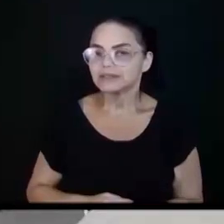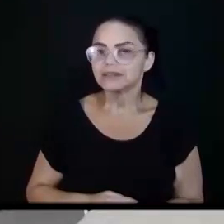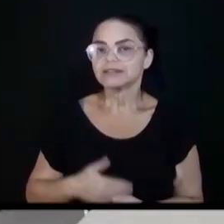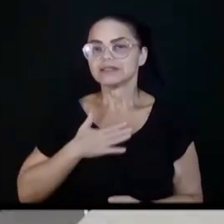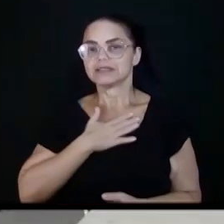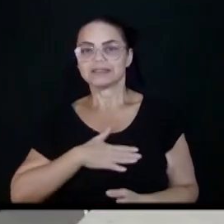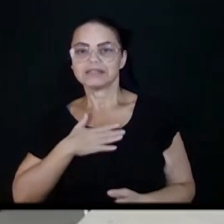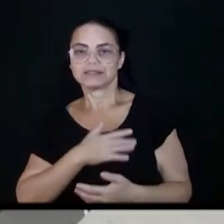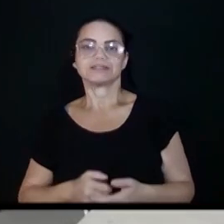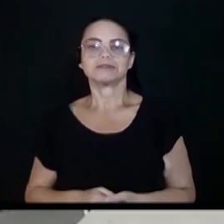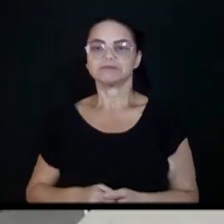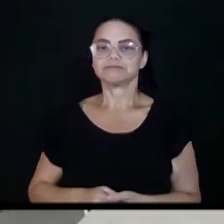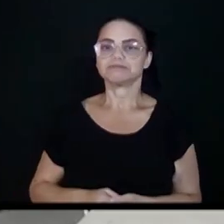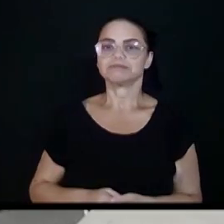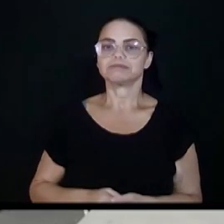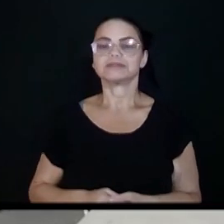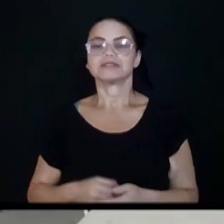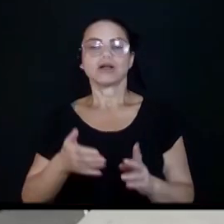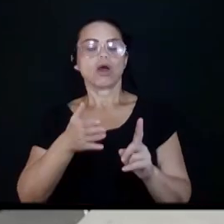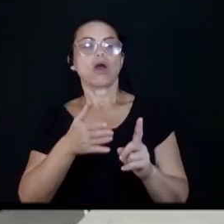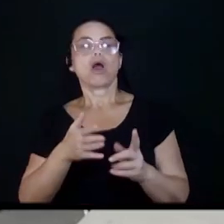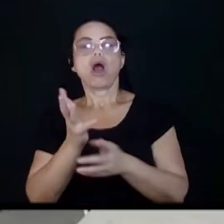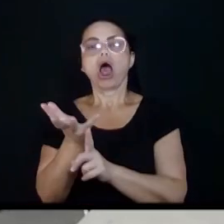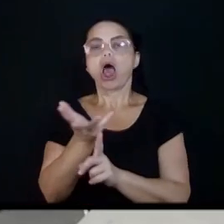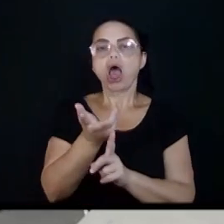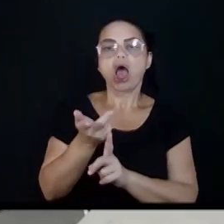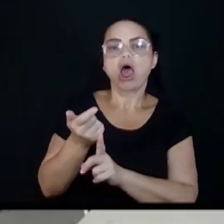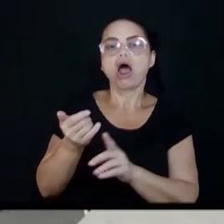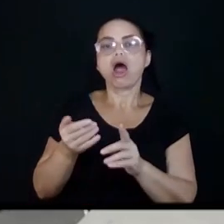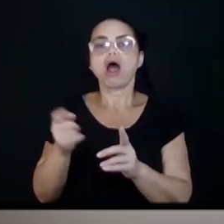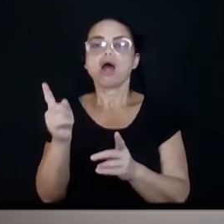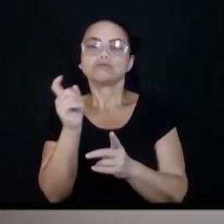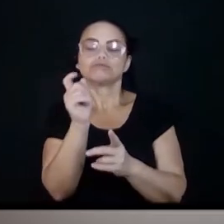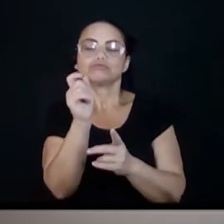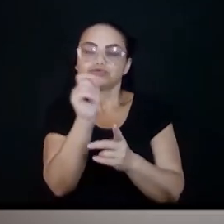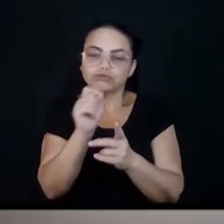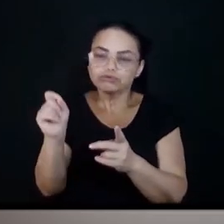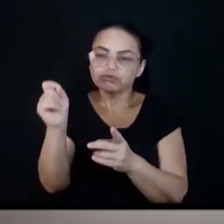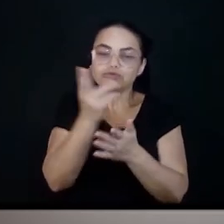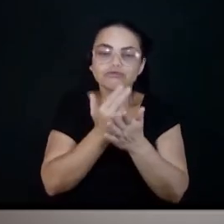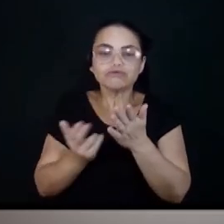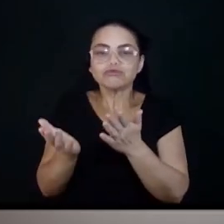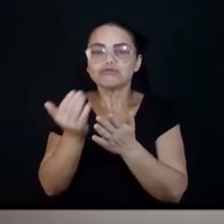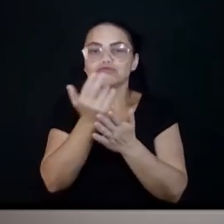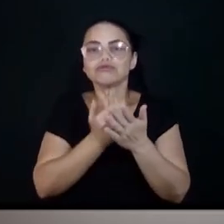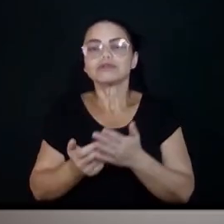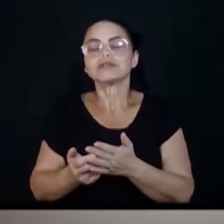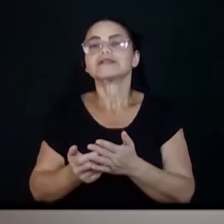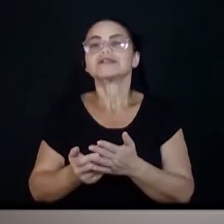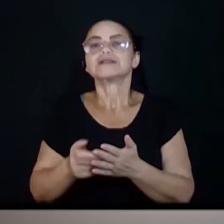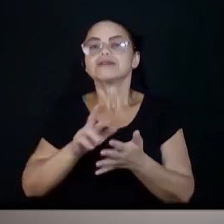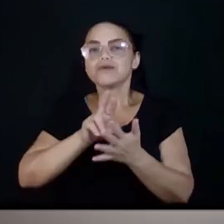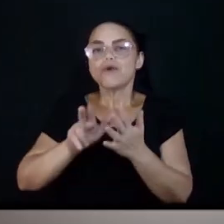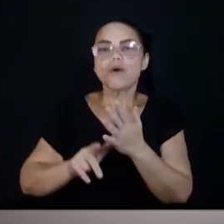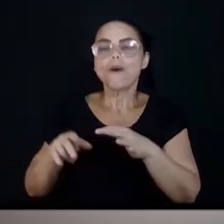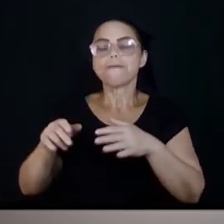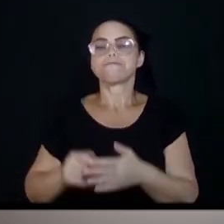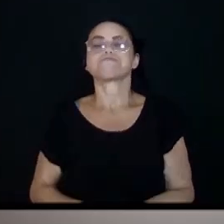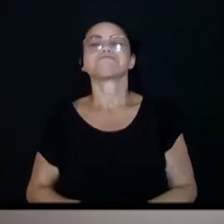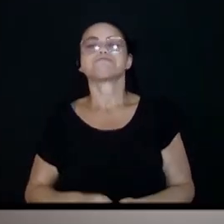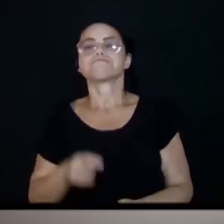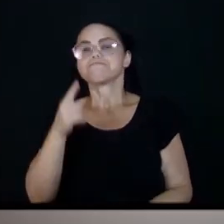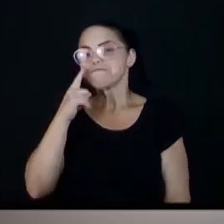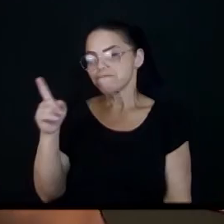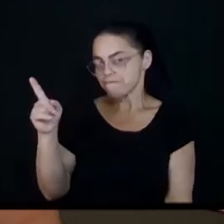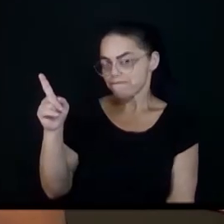artes plásticas, outras nem tanto. Então, por isso essa variedade de atividades. para contemplar um pouco